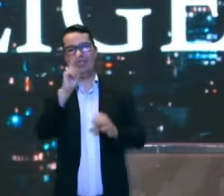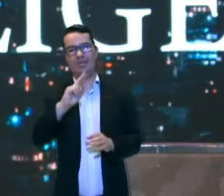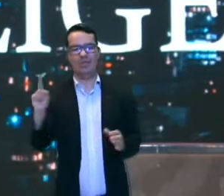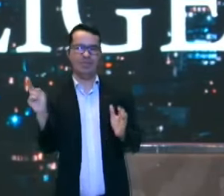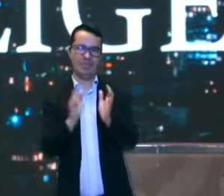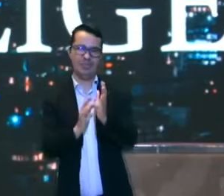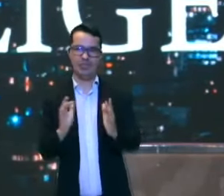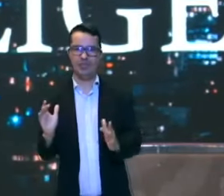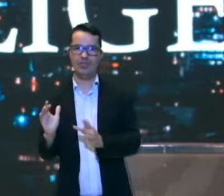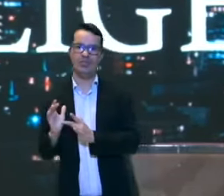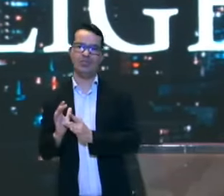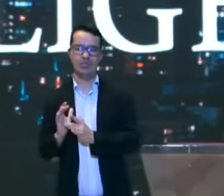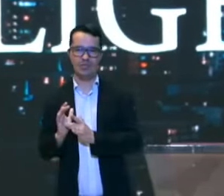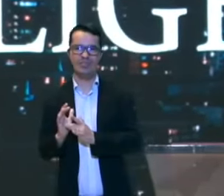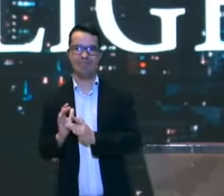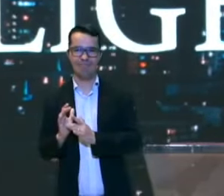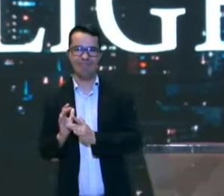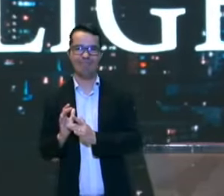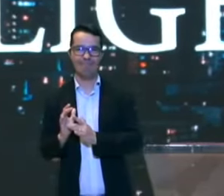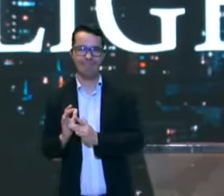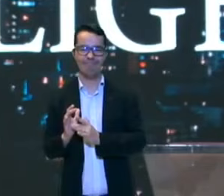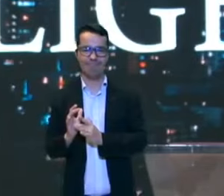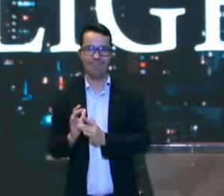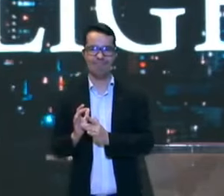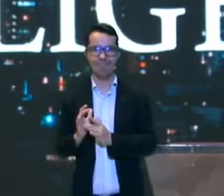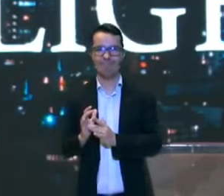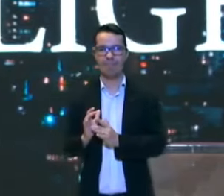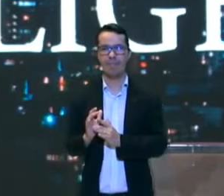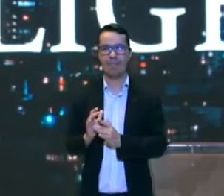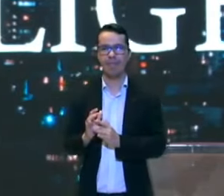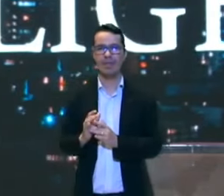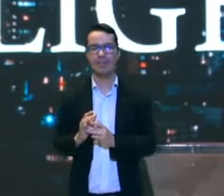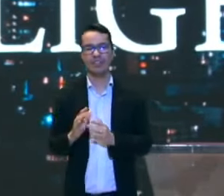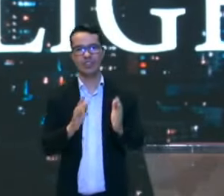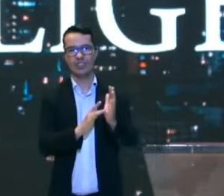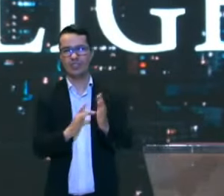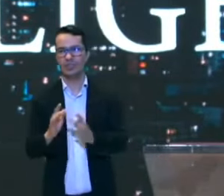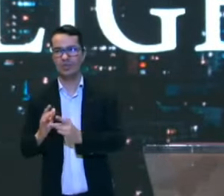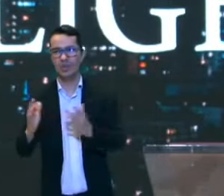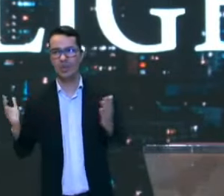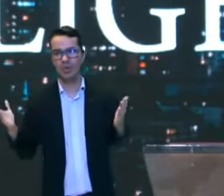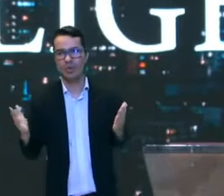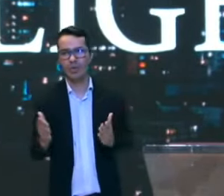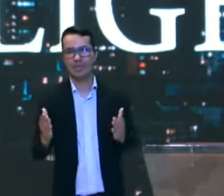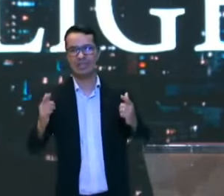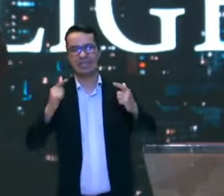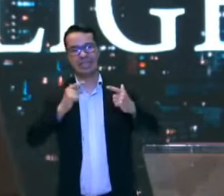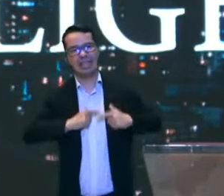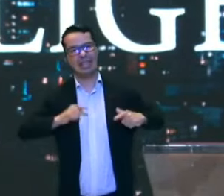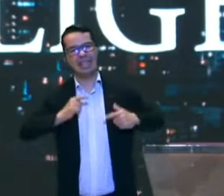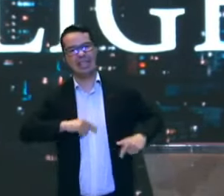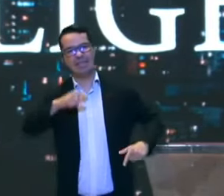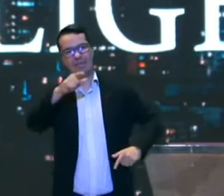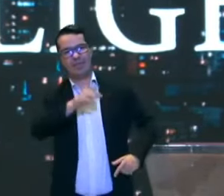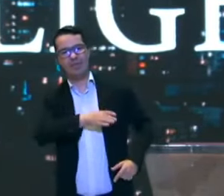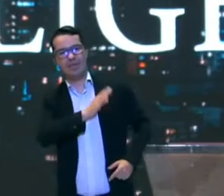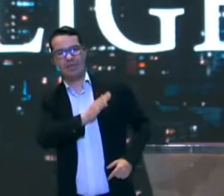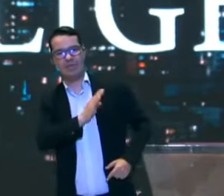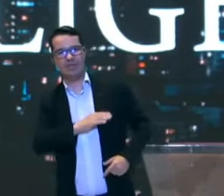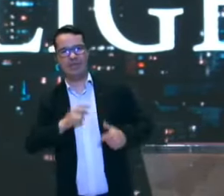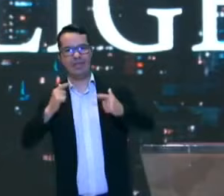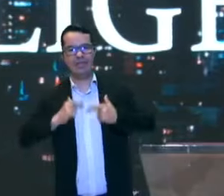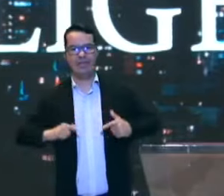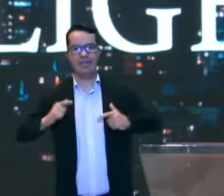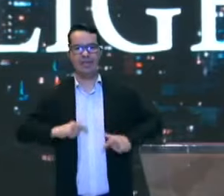Jesus. Chega. Ele vai limpar teu coração e a tua alma. Pastor, eu não sei por